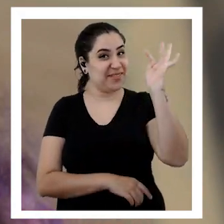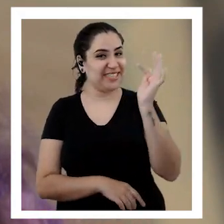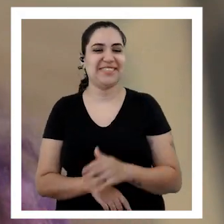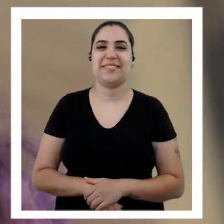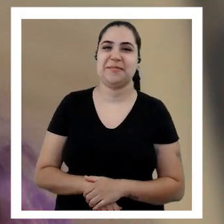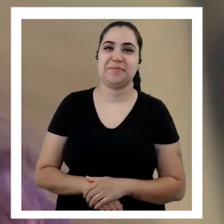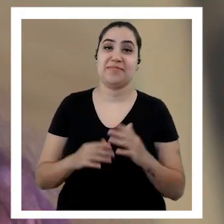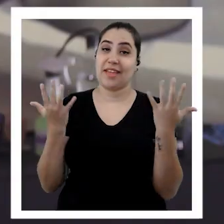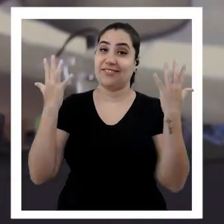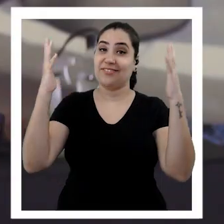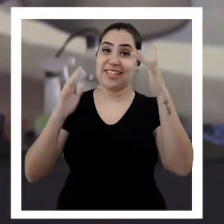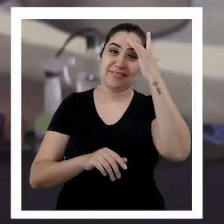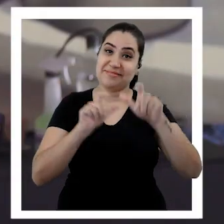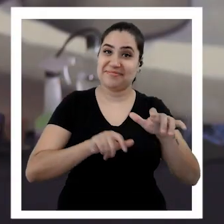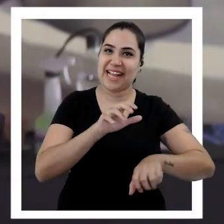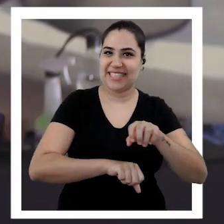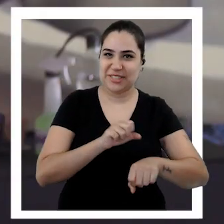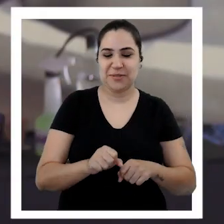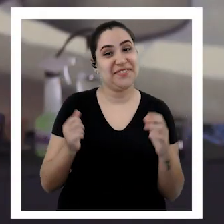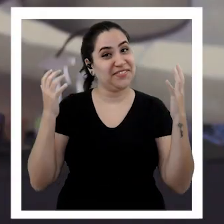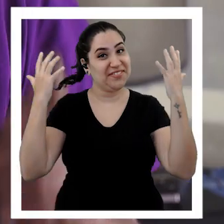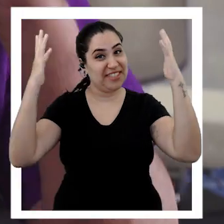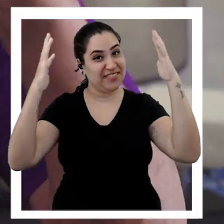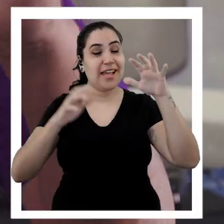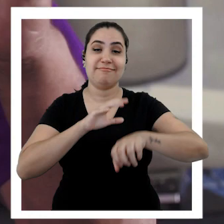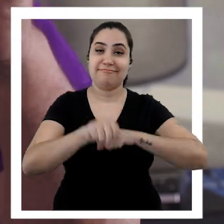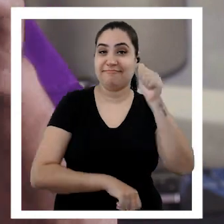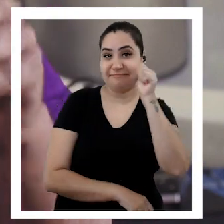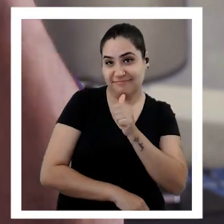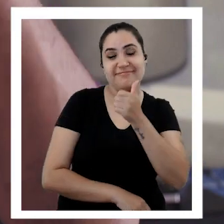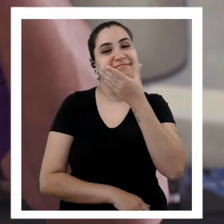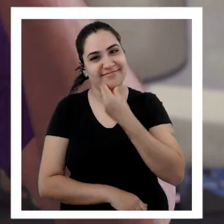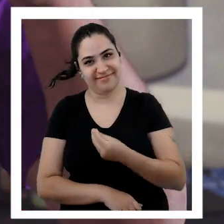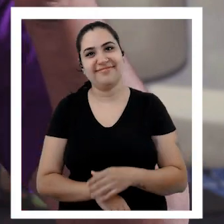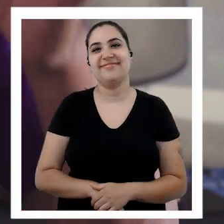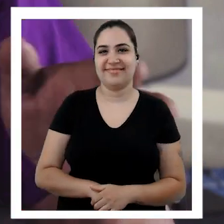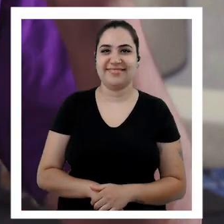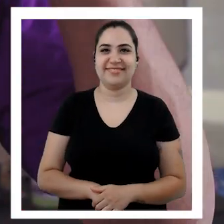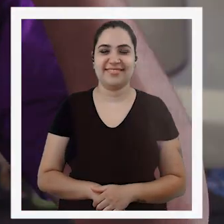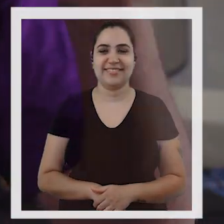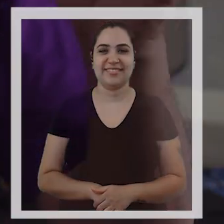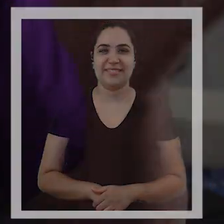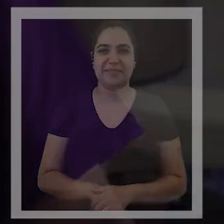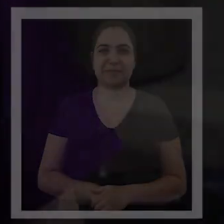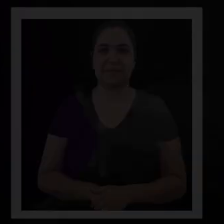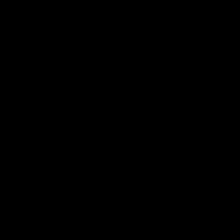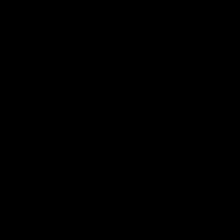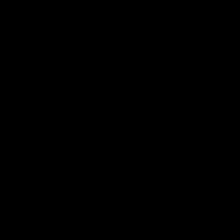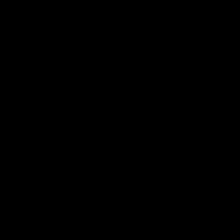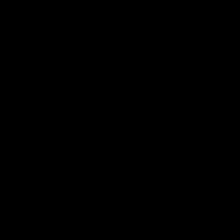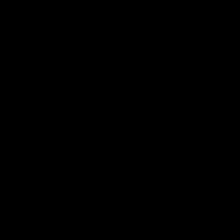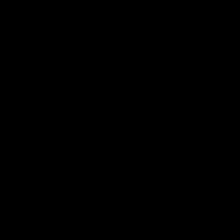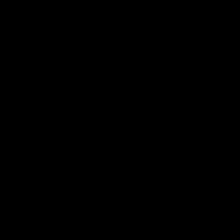junto e até a próxima. Viva as catadoras e catadores! Viva as catadoras e os catadores!